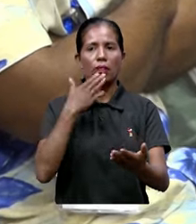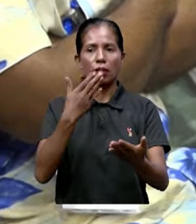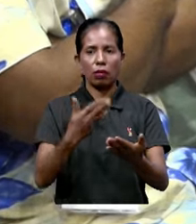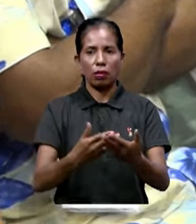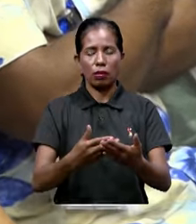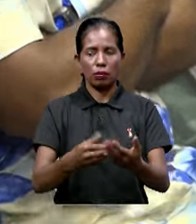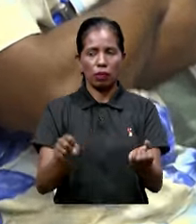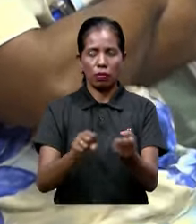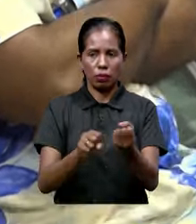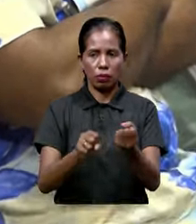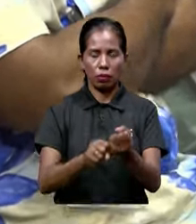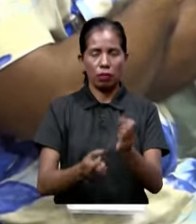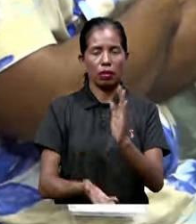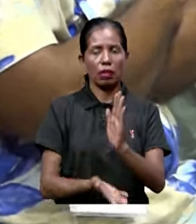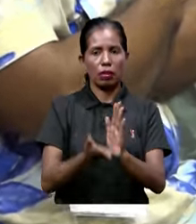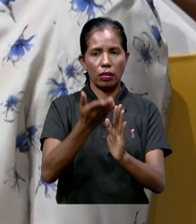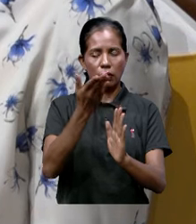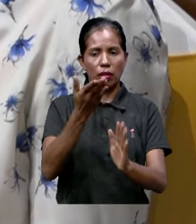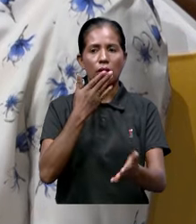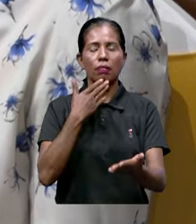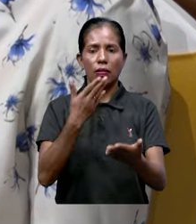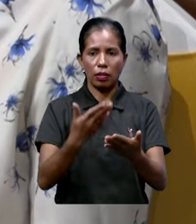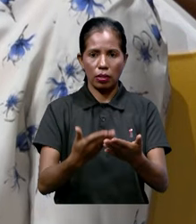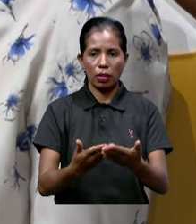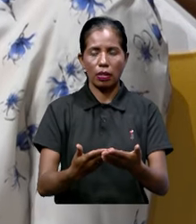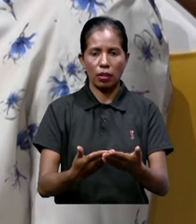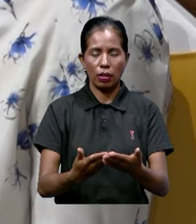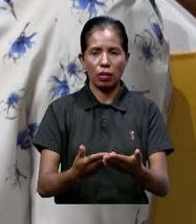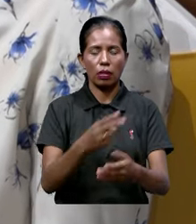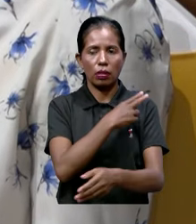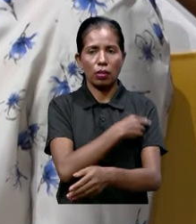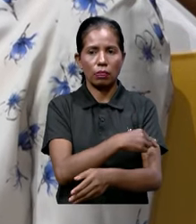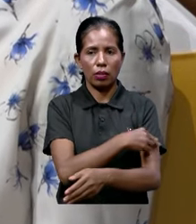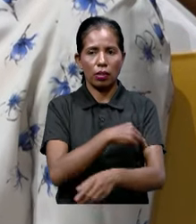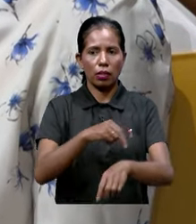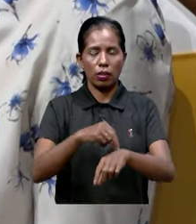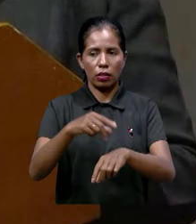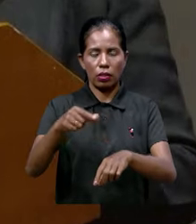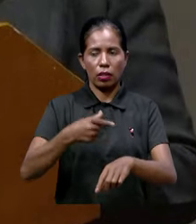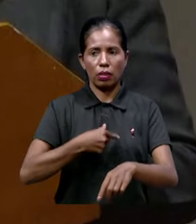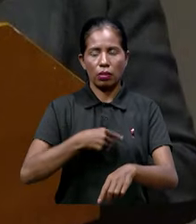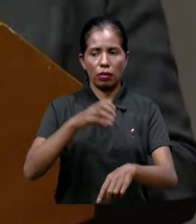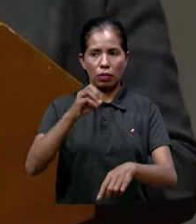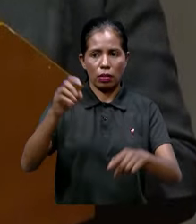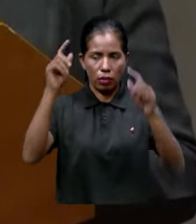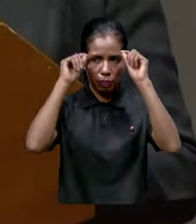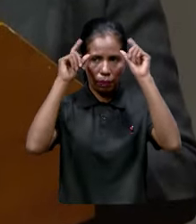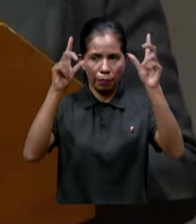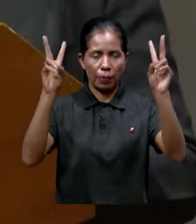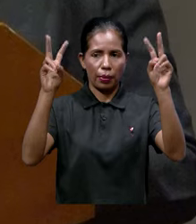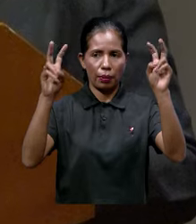onde contribui para a qualidade de atendimento e ao Hospital Nacional Guido Valadares Timor-Leste. Tema